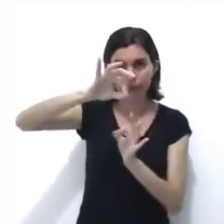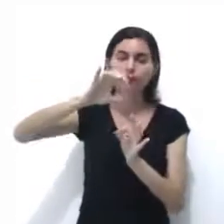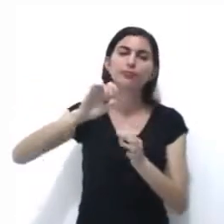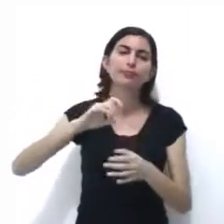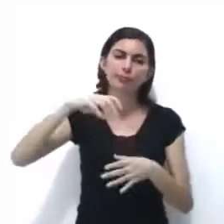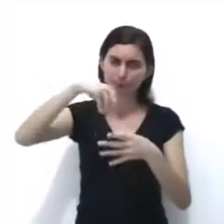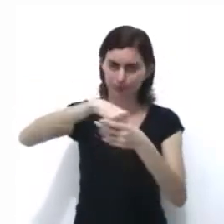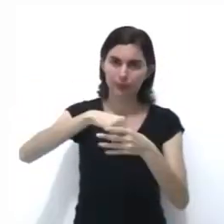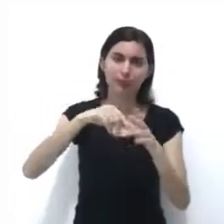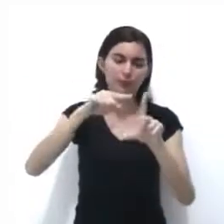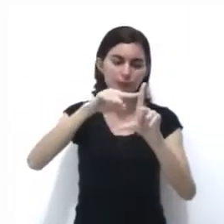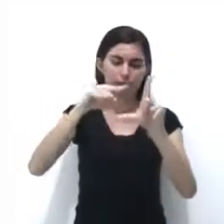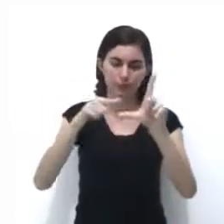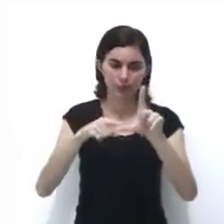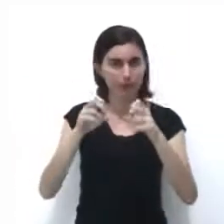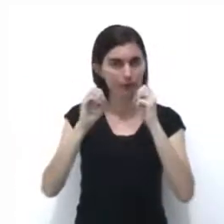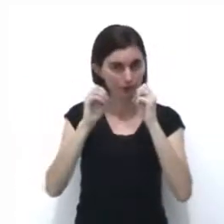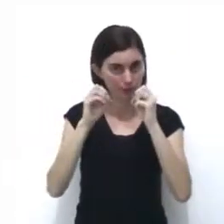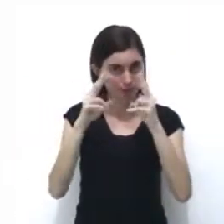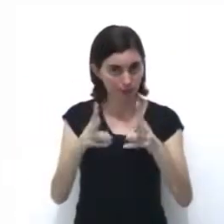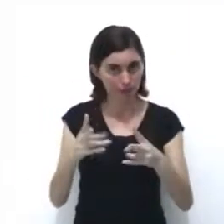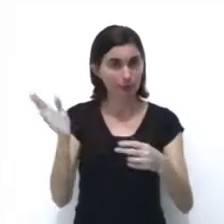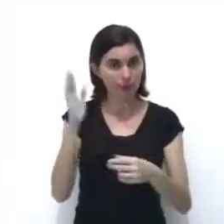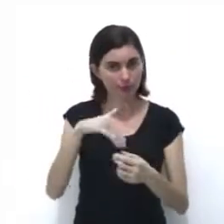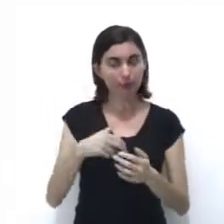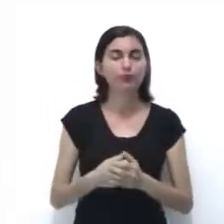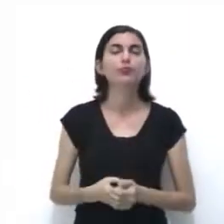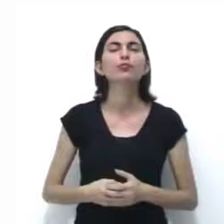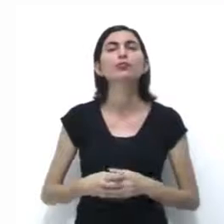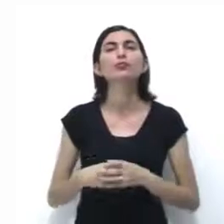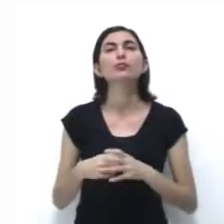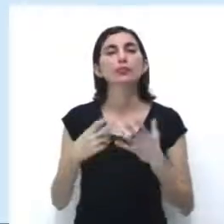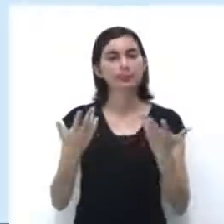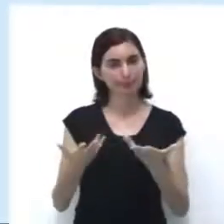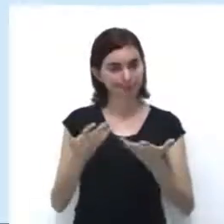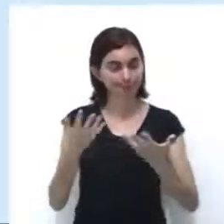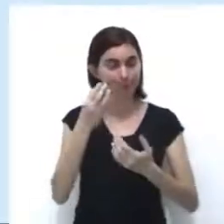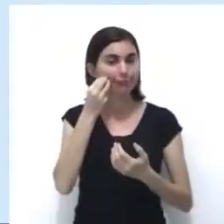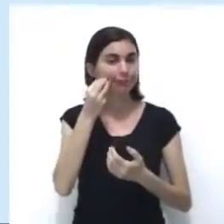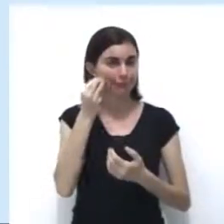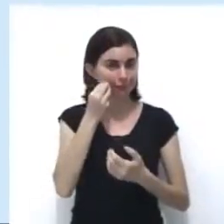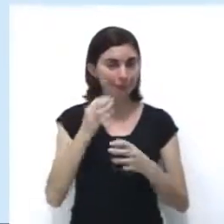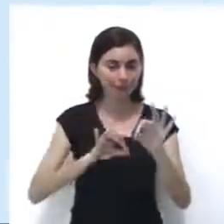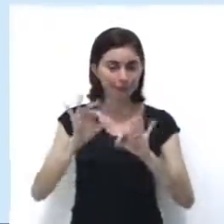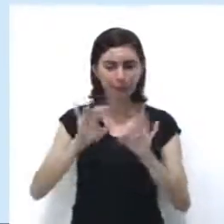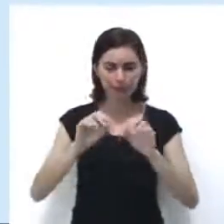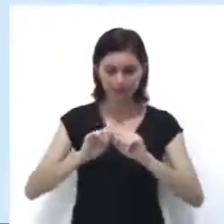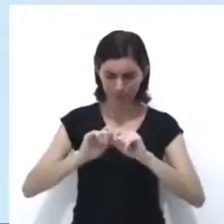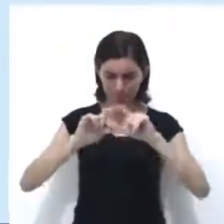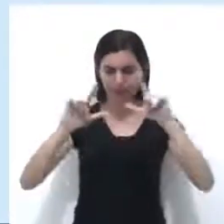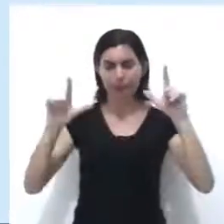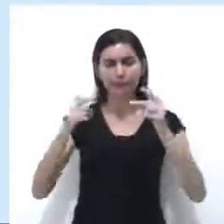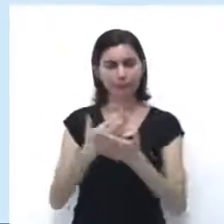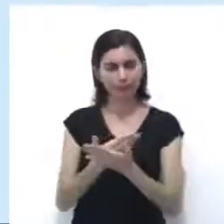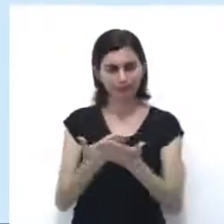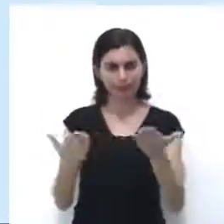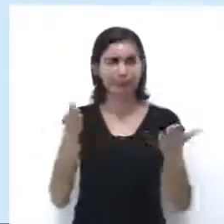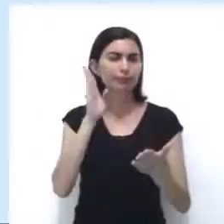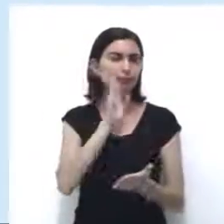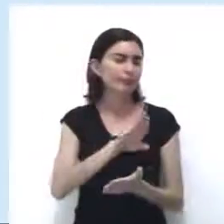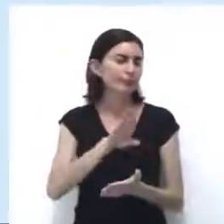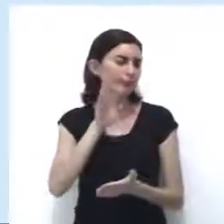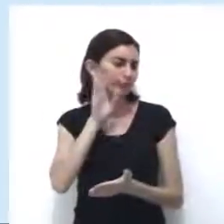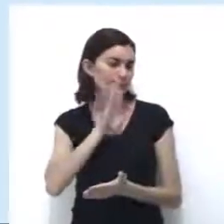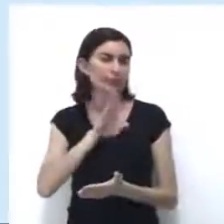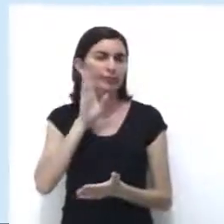interna, obviamente, do ângulo. Ok, pessoal? Vamos nessa então, olha só. E aí, galera, olha só, preparei uma telinha aqui para vocês,